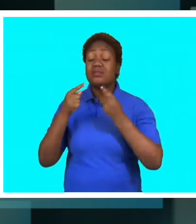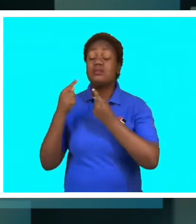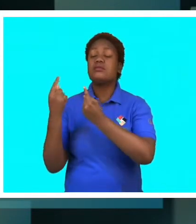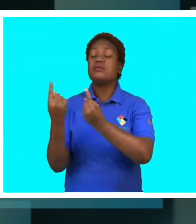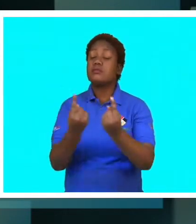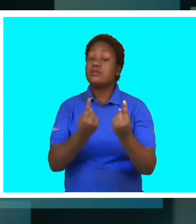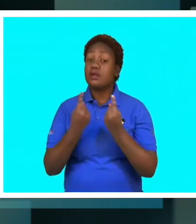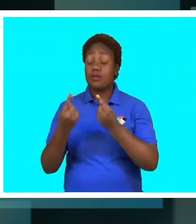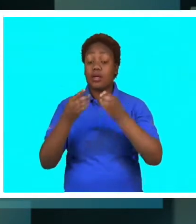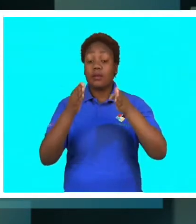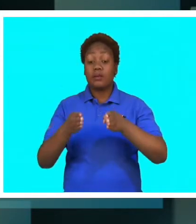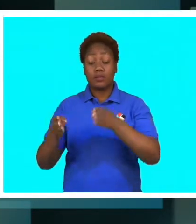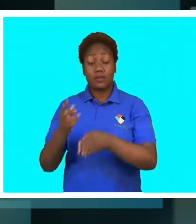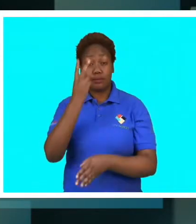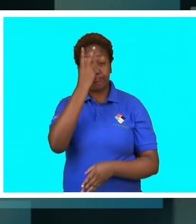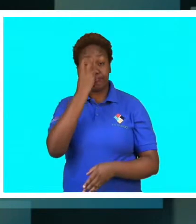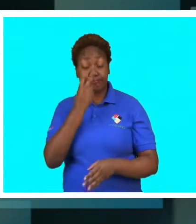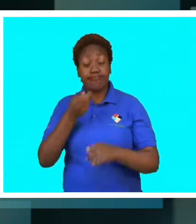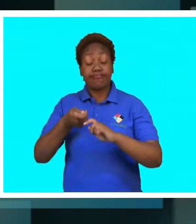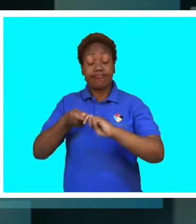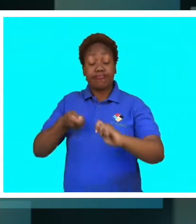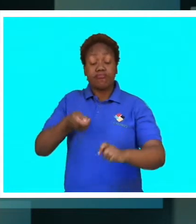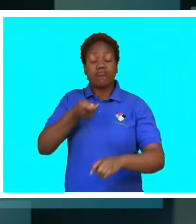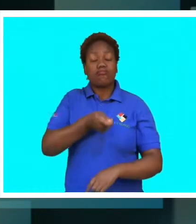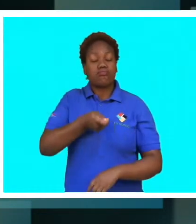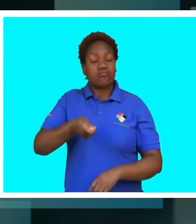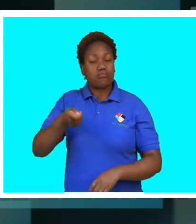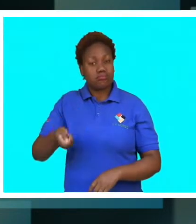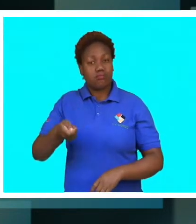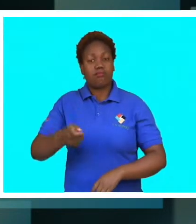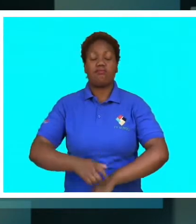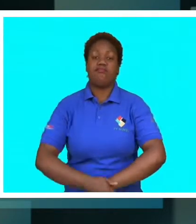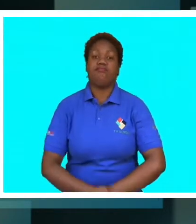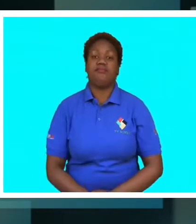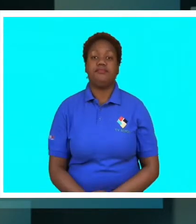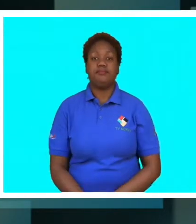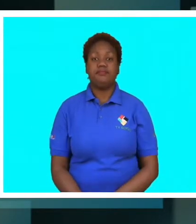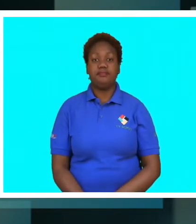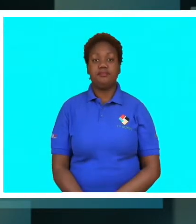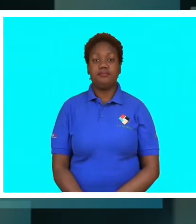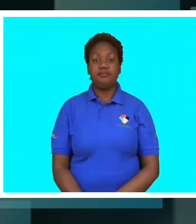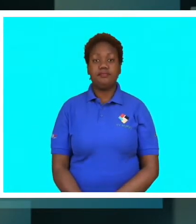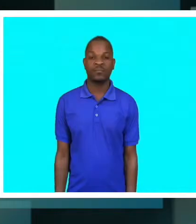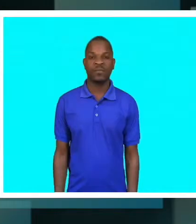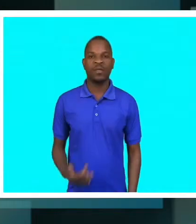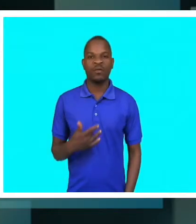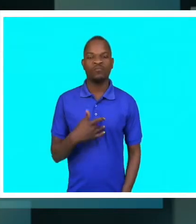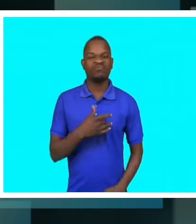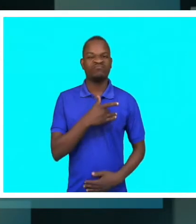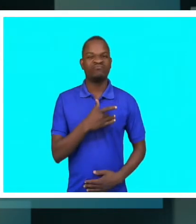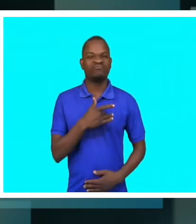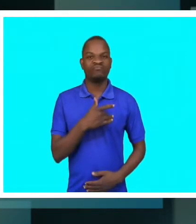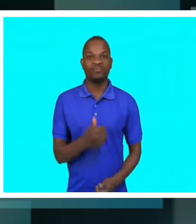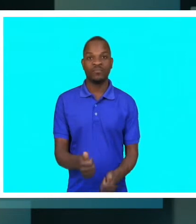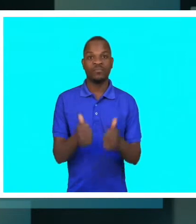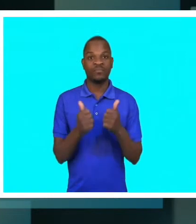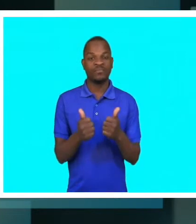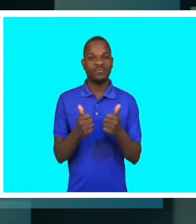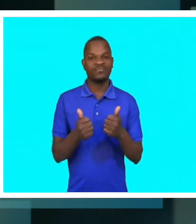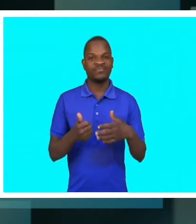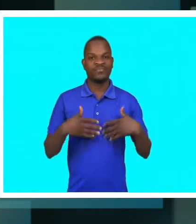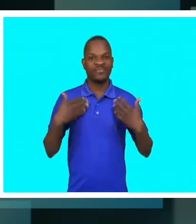momento para a reflexão sobre a situação dos cegos e amplia o PIJ Moçambique. Me sinto bem.